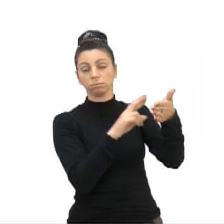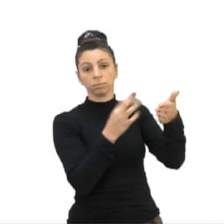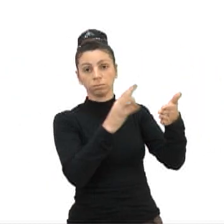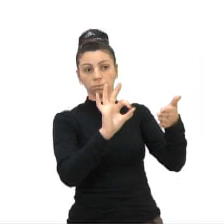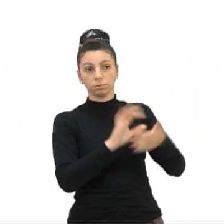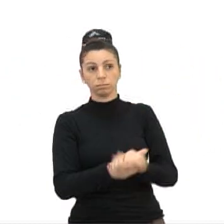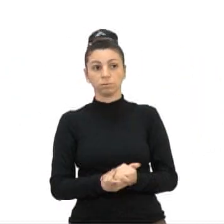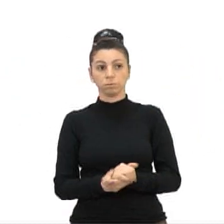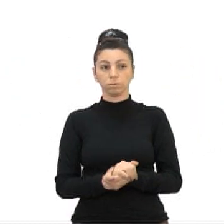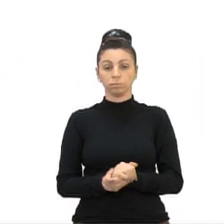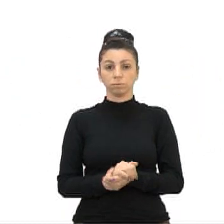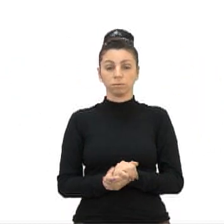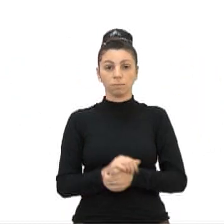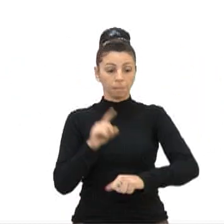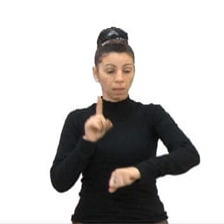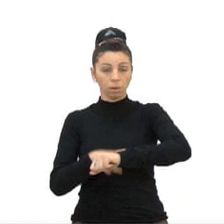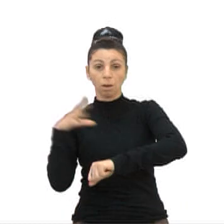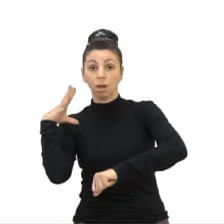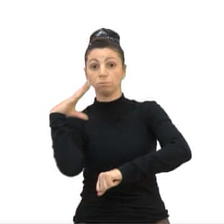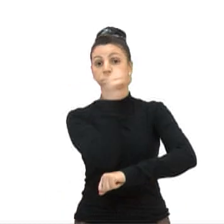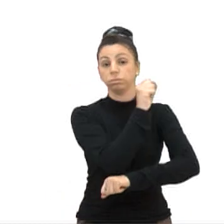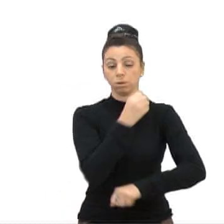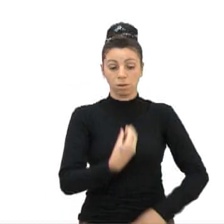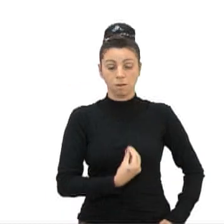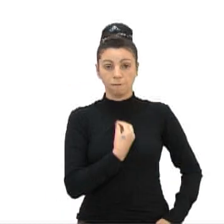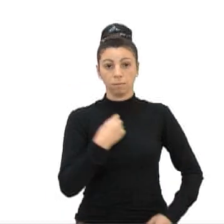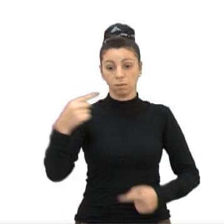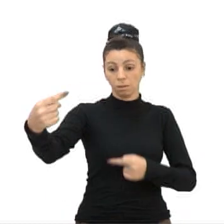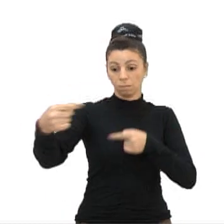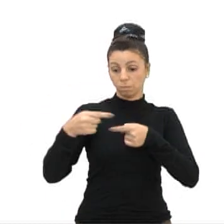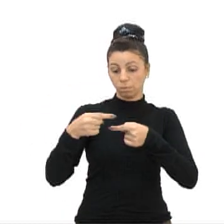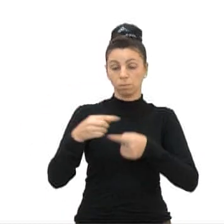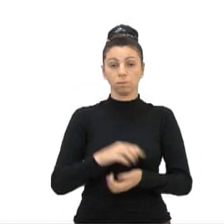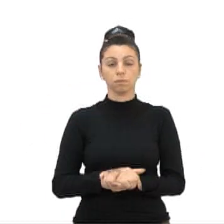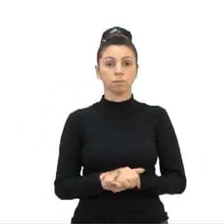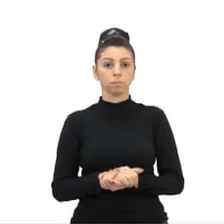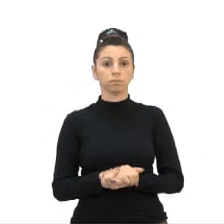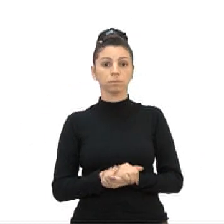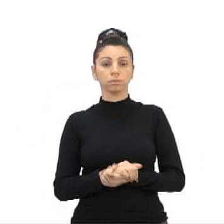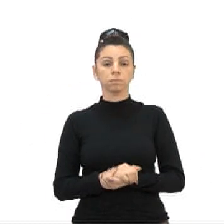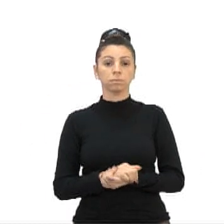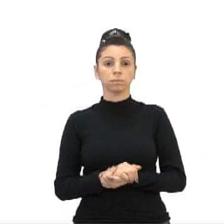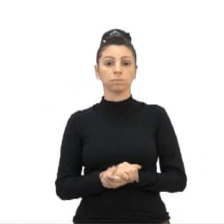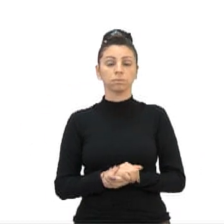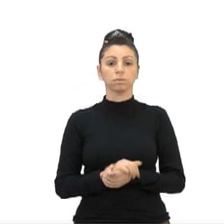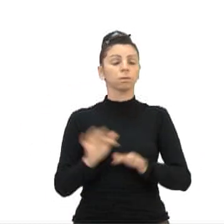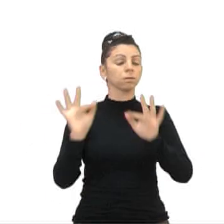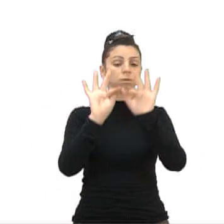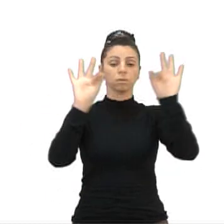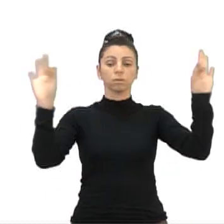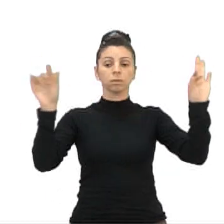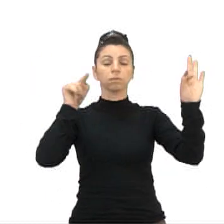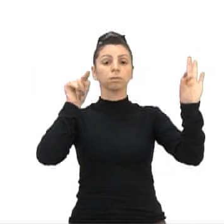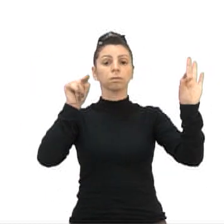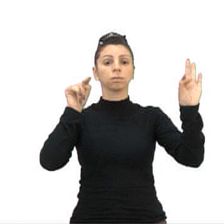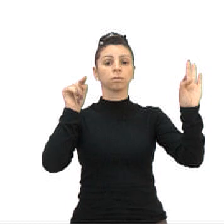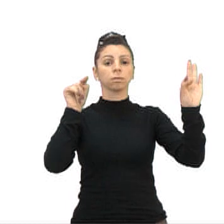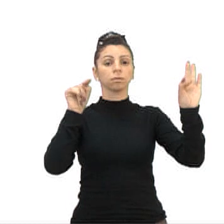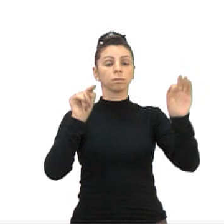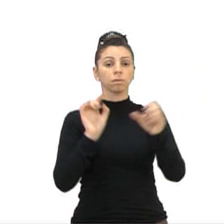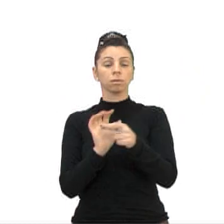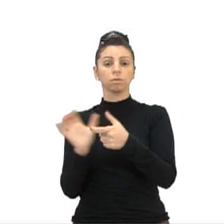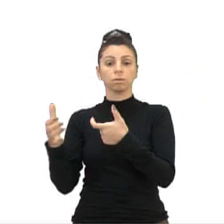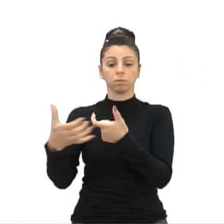passa depressa demais e a vida é tão curta. Esse enunciado define o conceito de um termo muito utilizado na